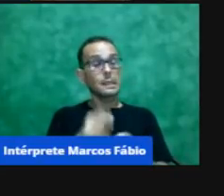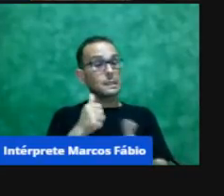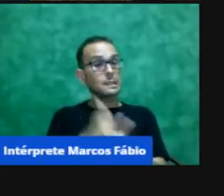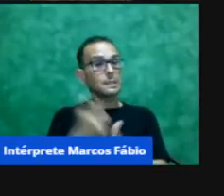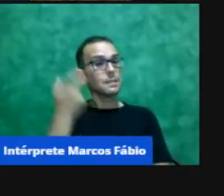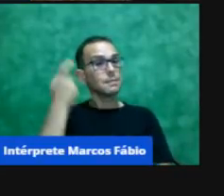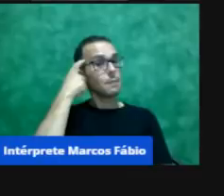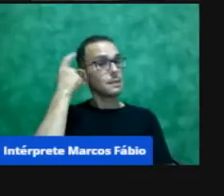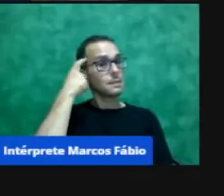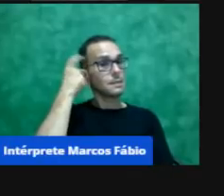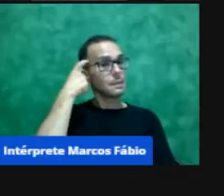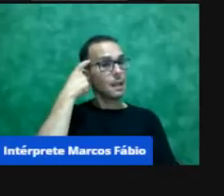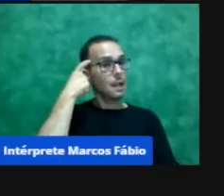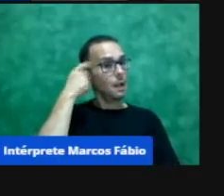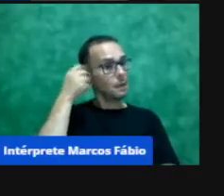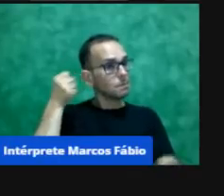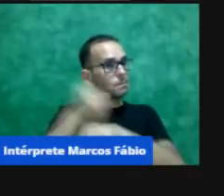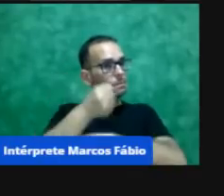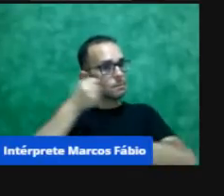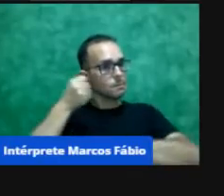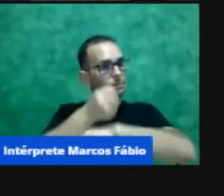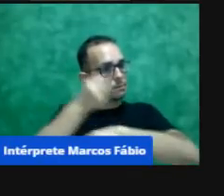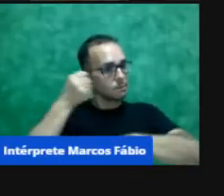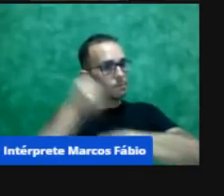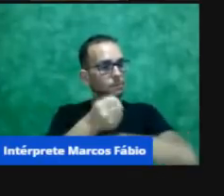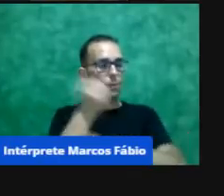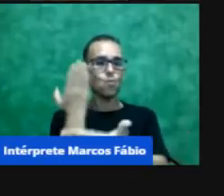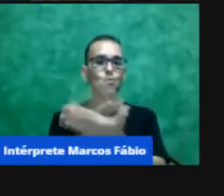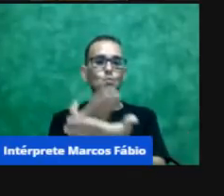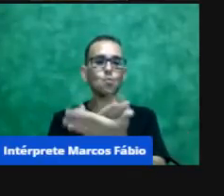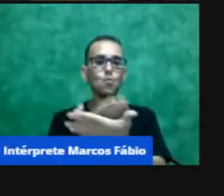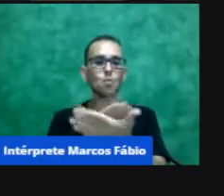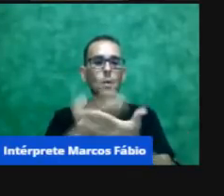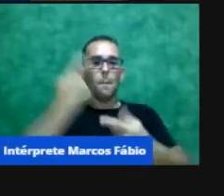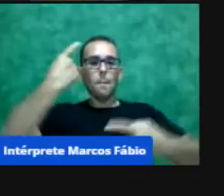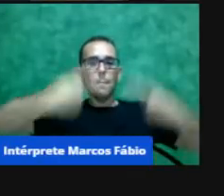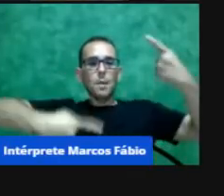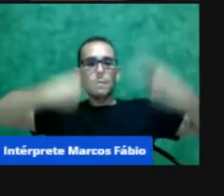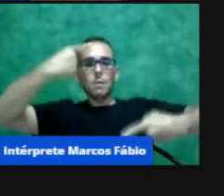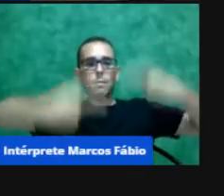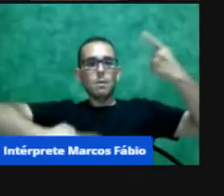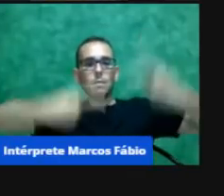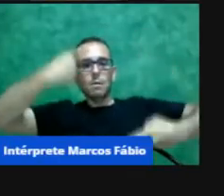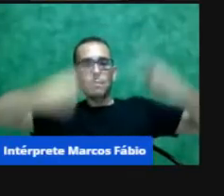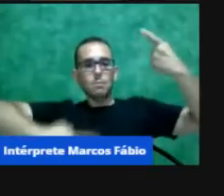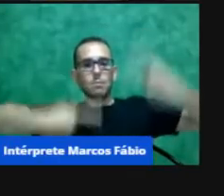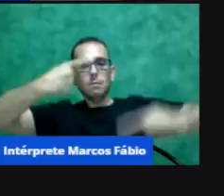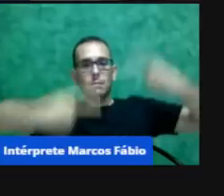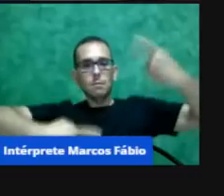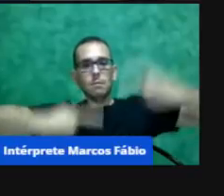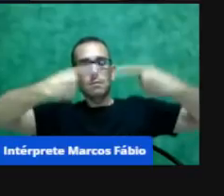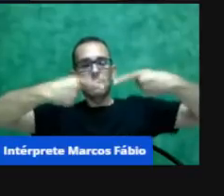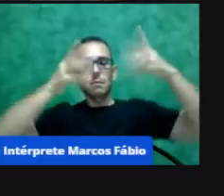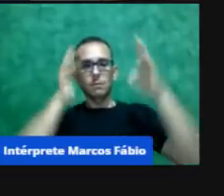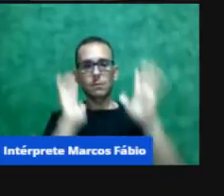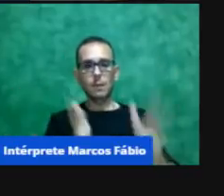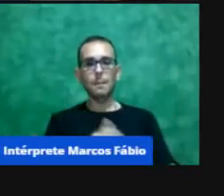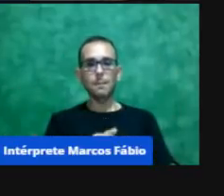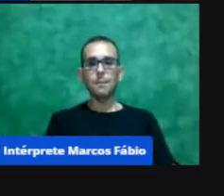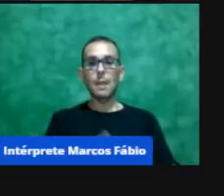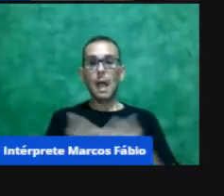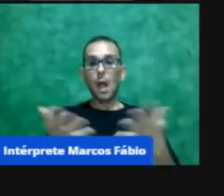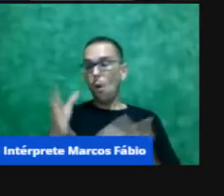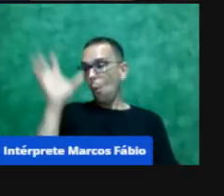e se dedicar para o estudo numa competição saudável. Já o